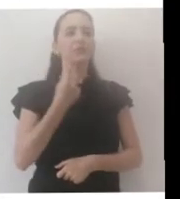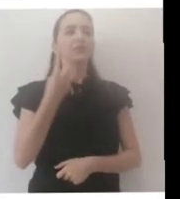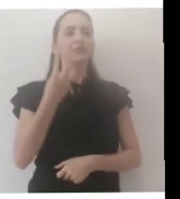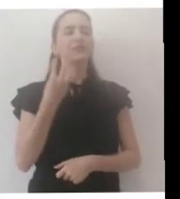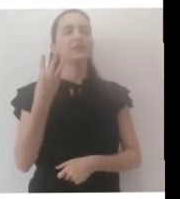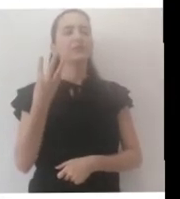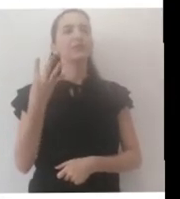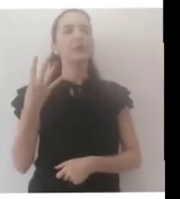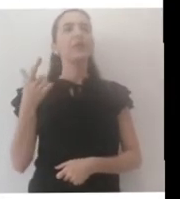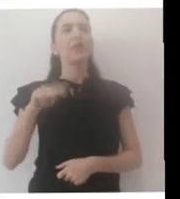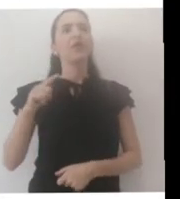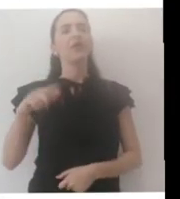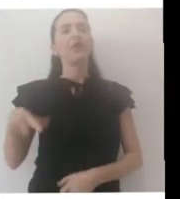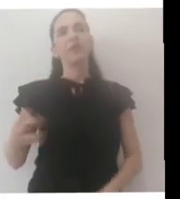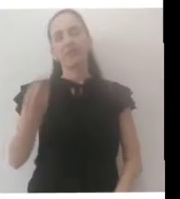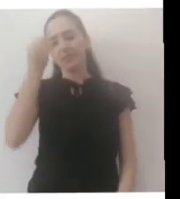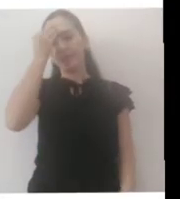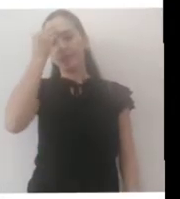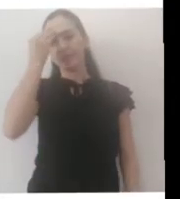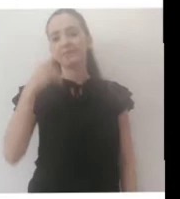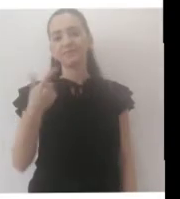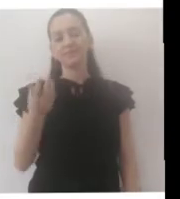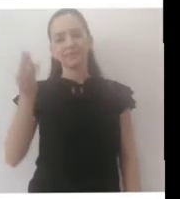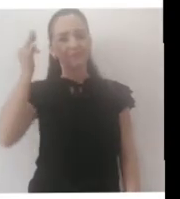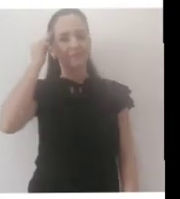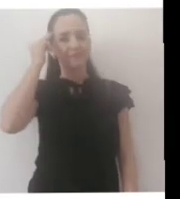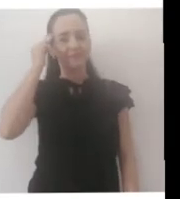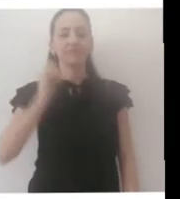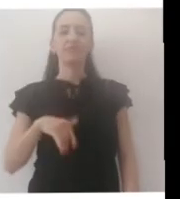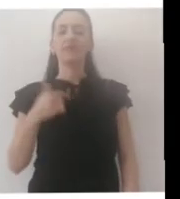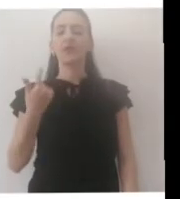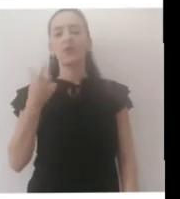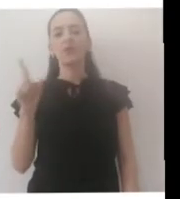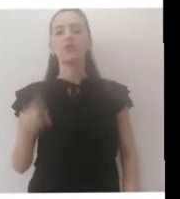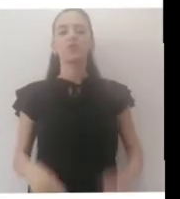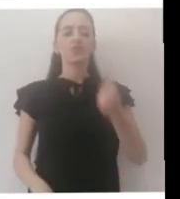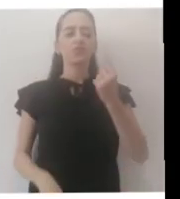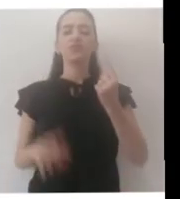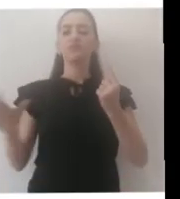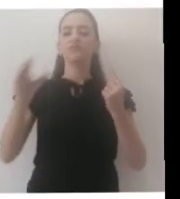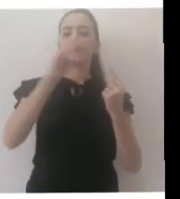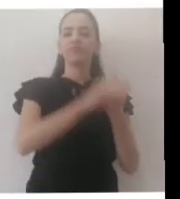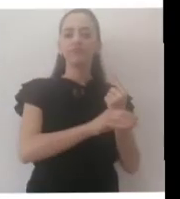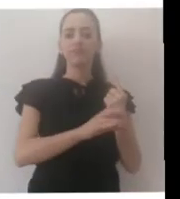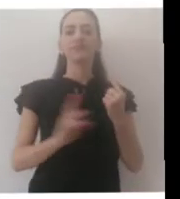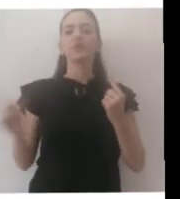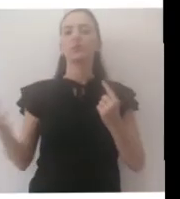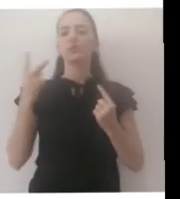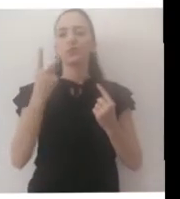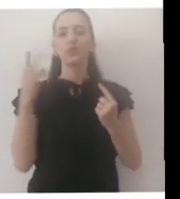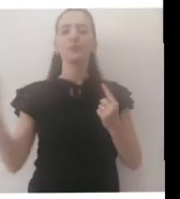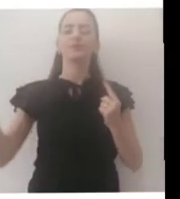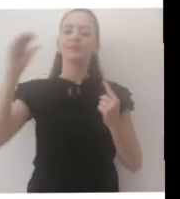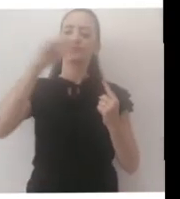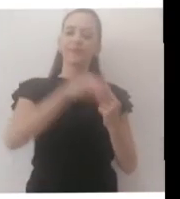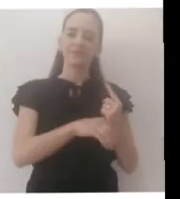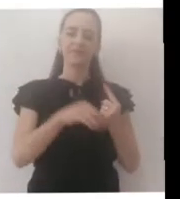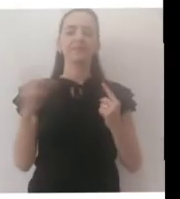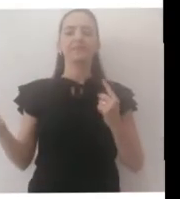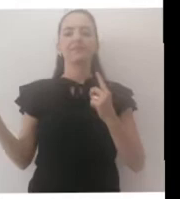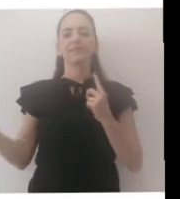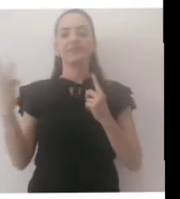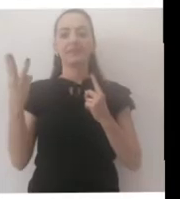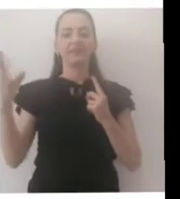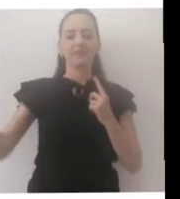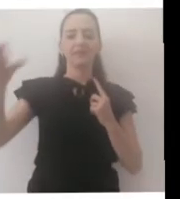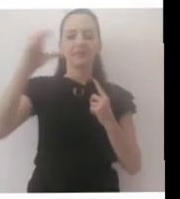2, 3, entendeu? Construída pela criança em sua cabeça. A tarefa do professor é encorajar a criança a